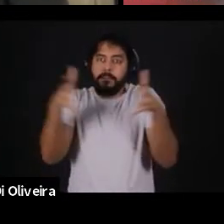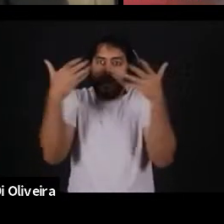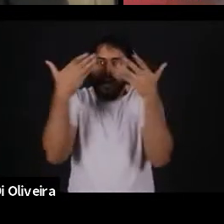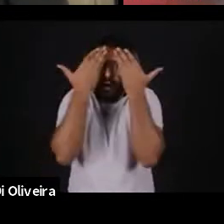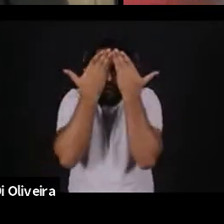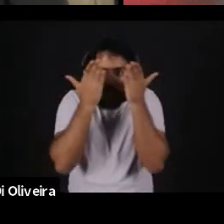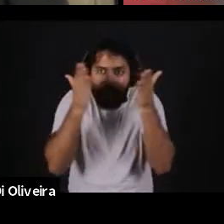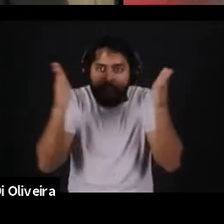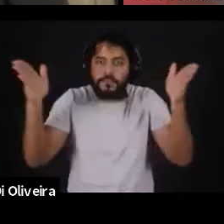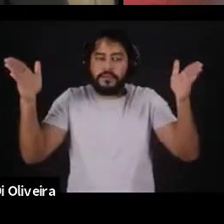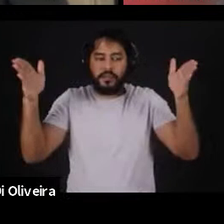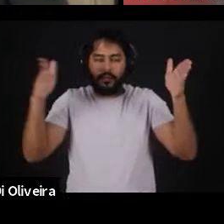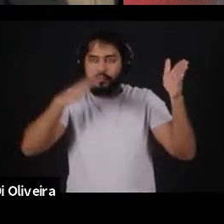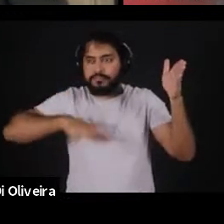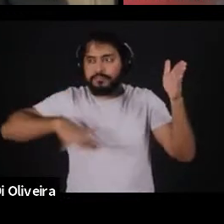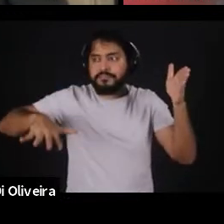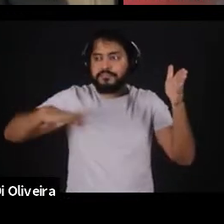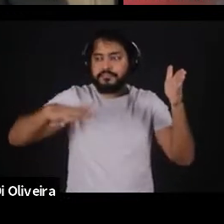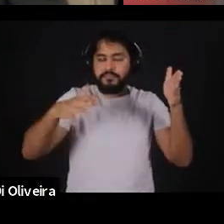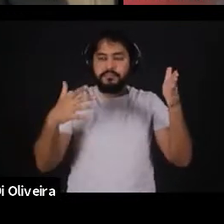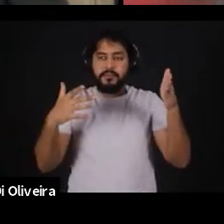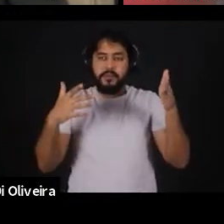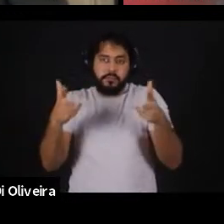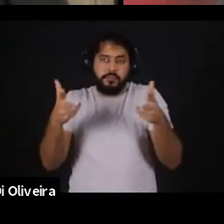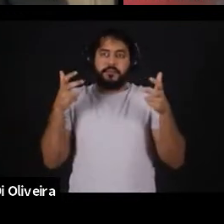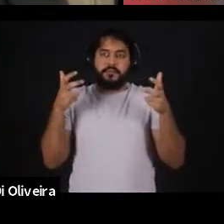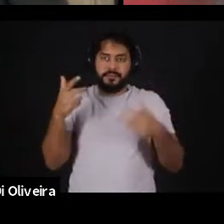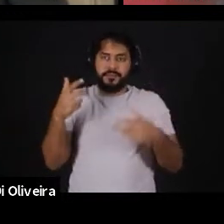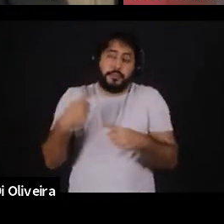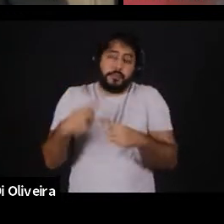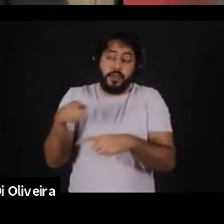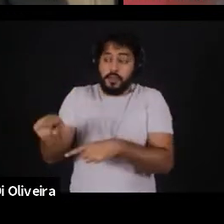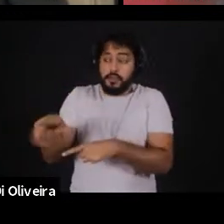que poder ter esse filme hoje para poder